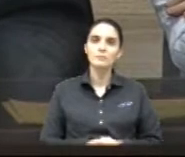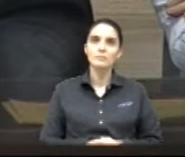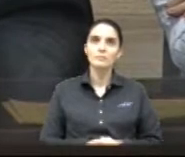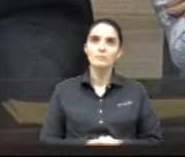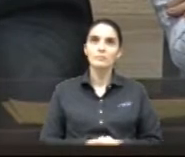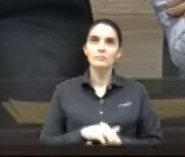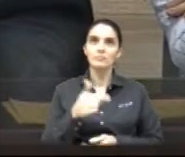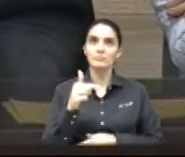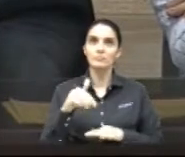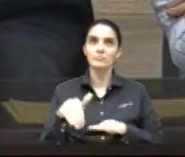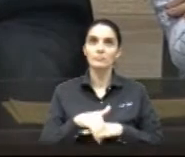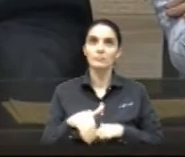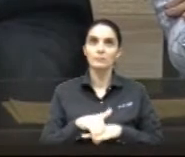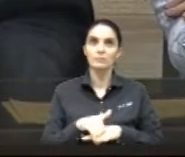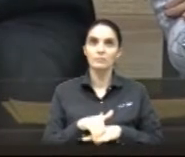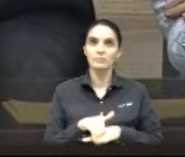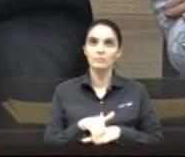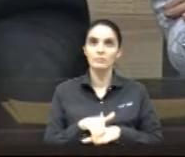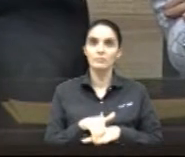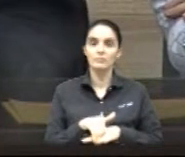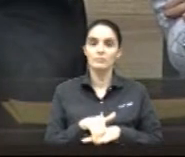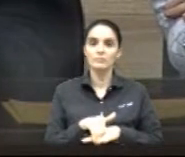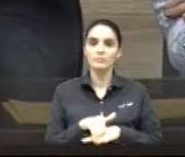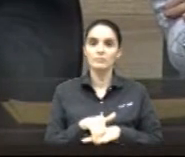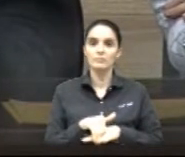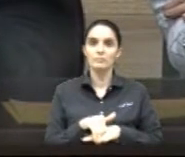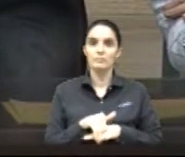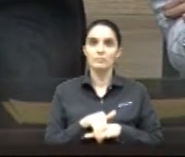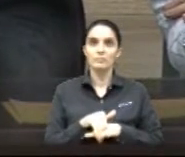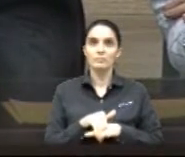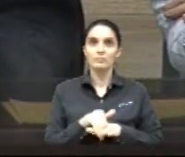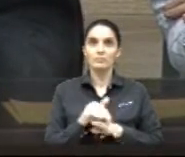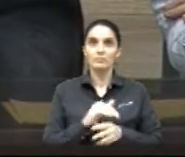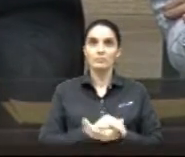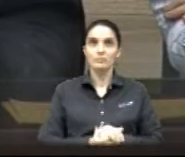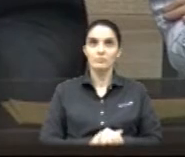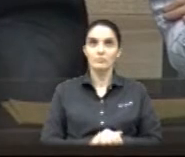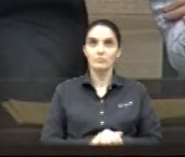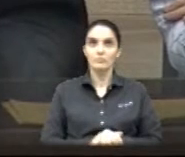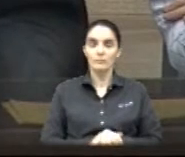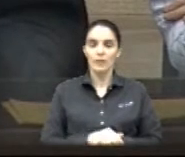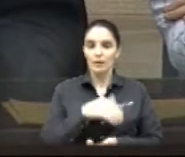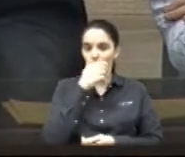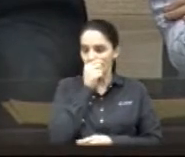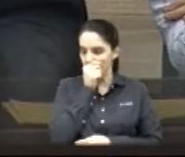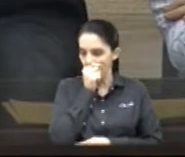Não haverá intervalo, senhores. Pode ser na ordem do dia? Já abre e já te dou.